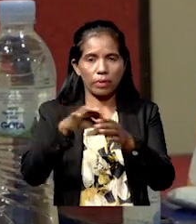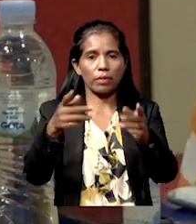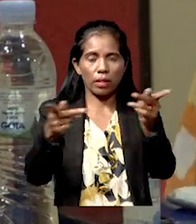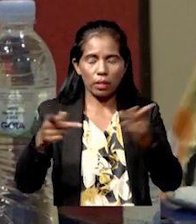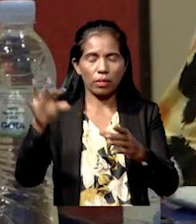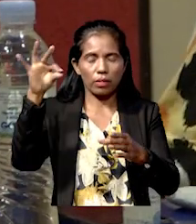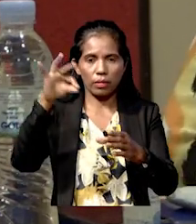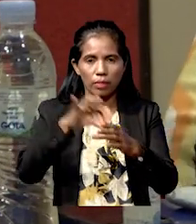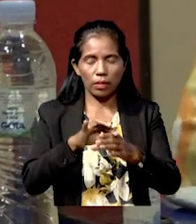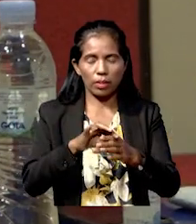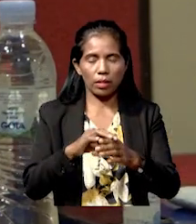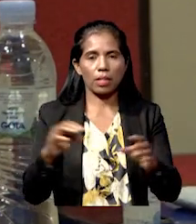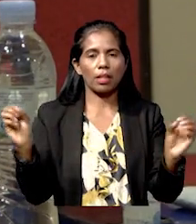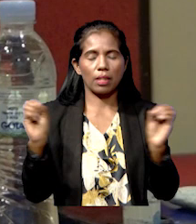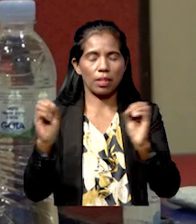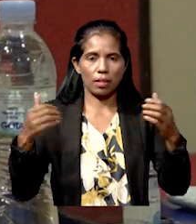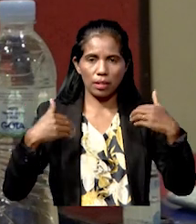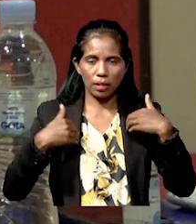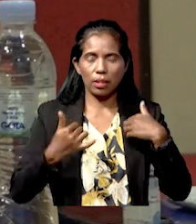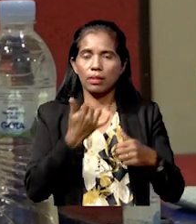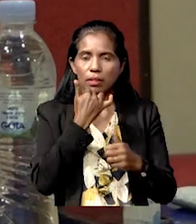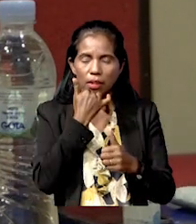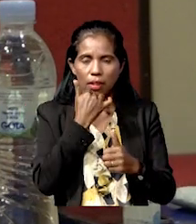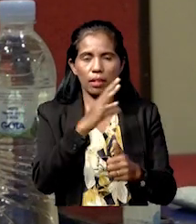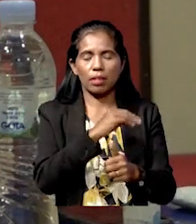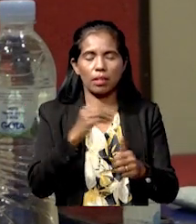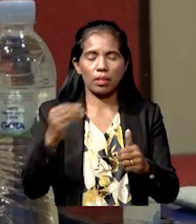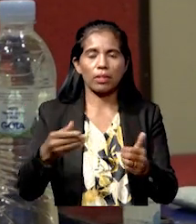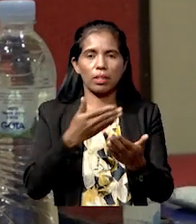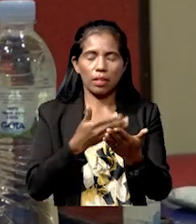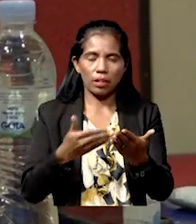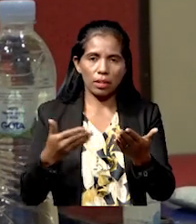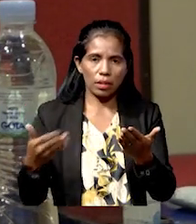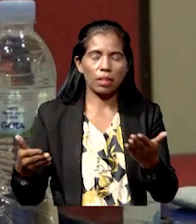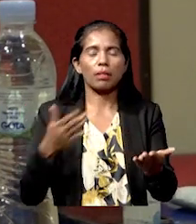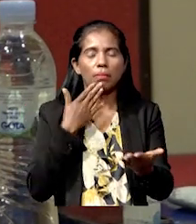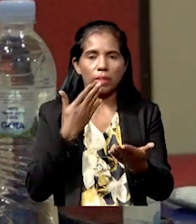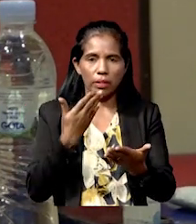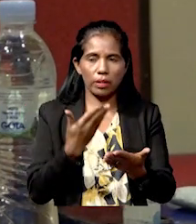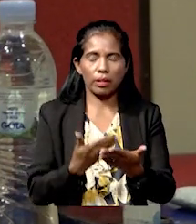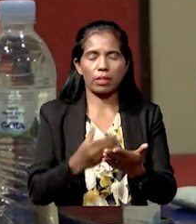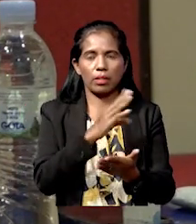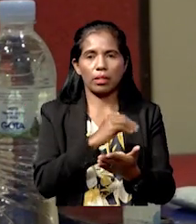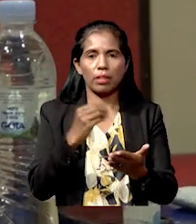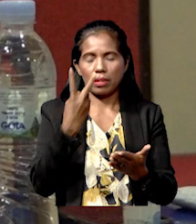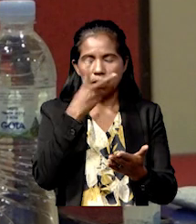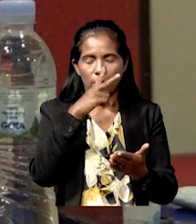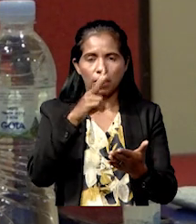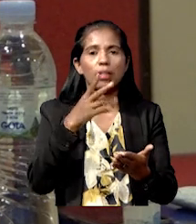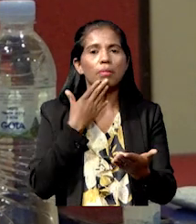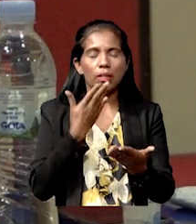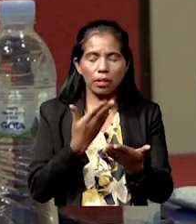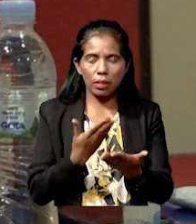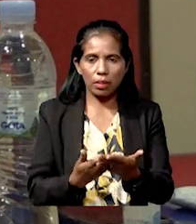devidamente identificados e acessíveis, que dispunham do material e das condições necessárias ao seu funcionamento e